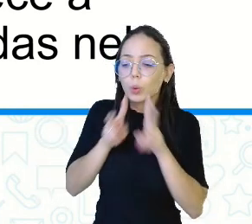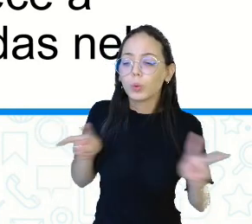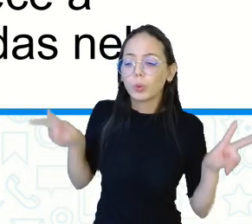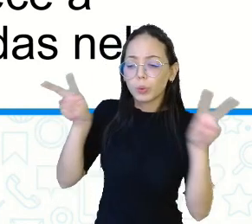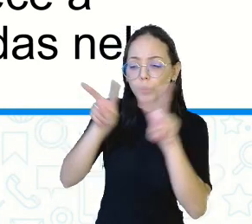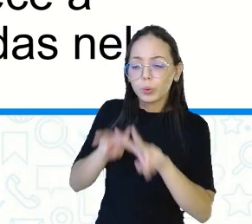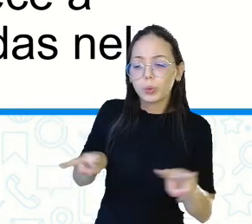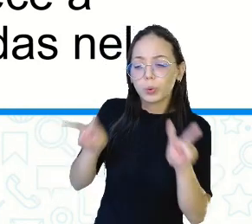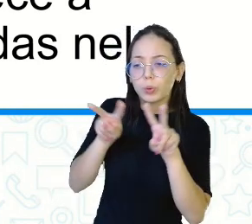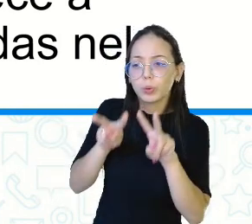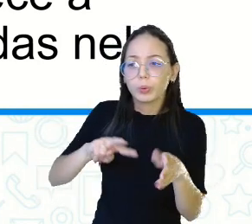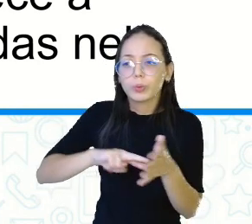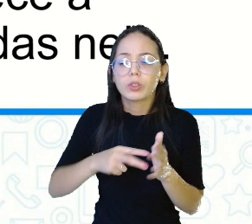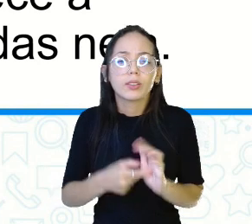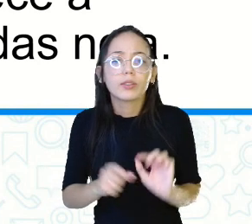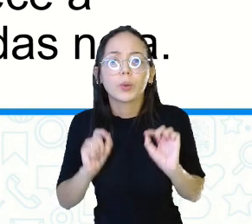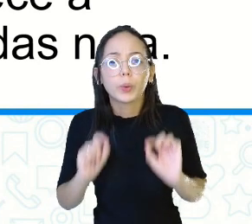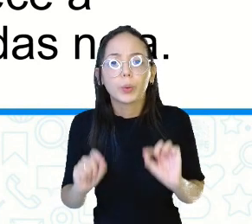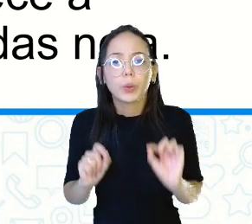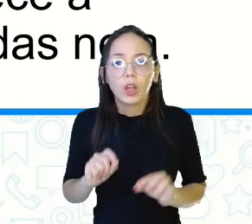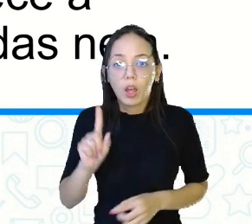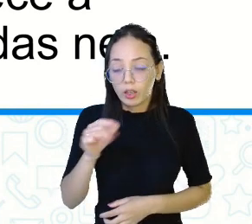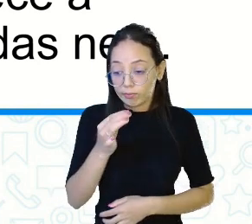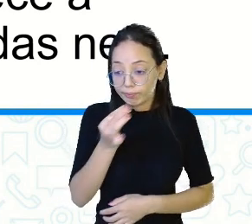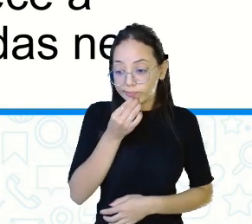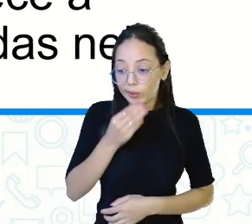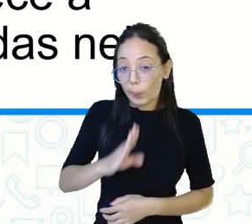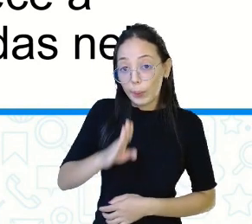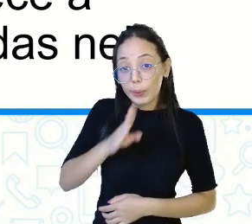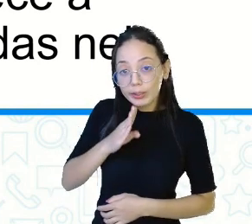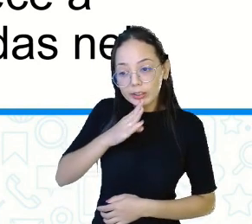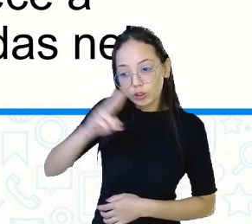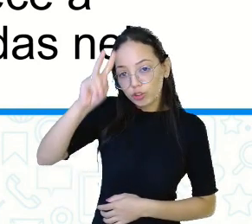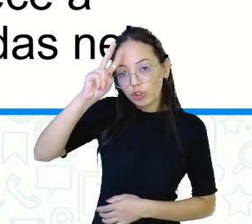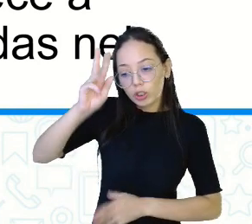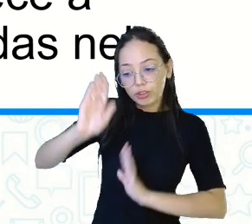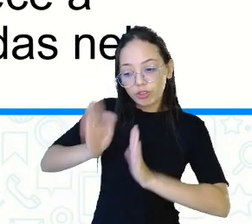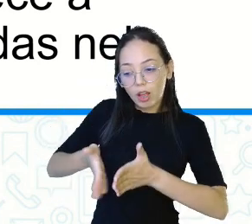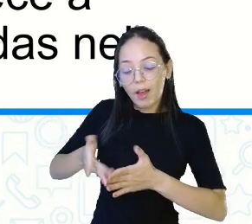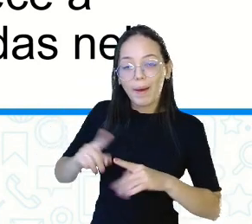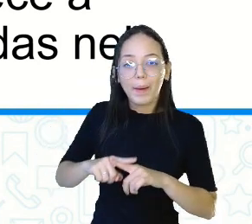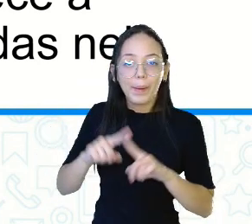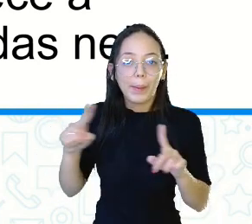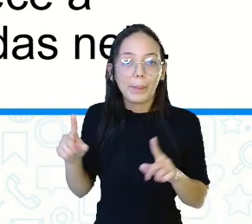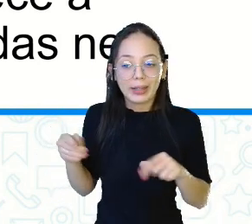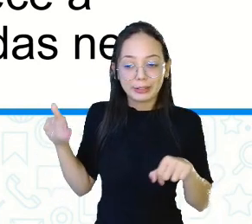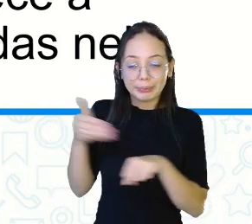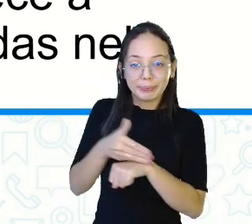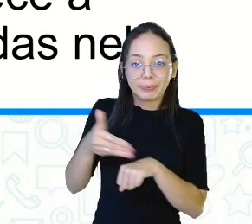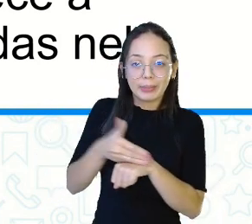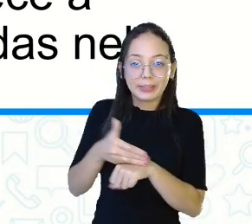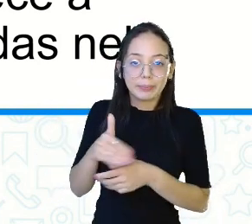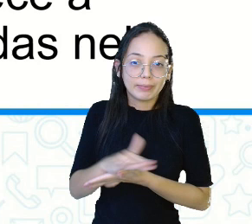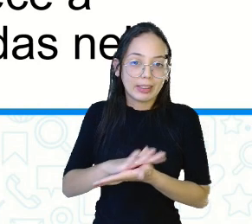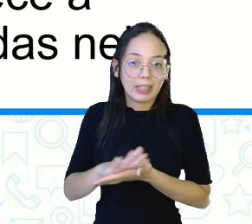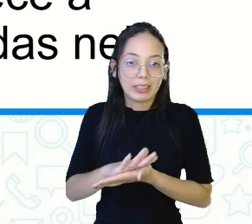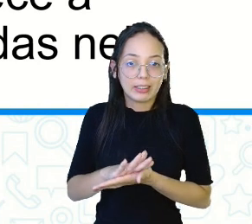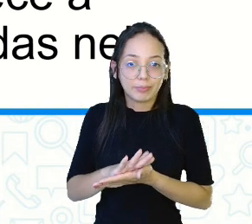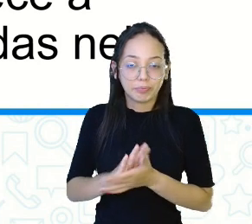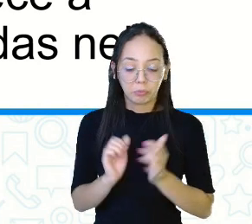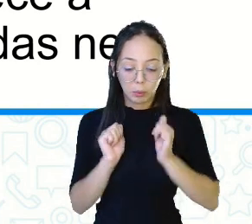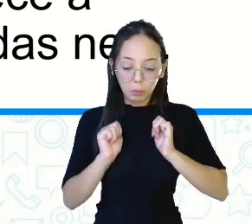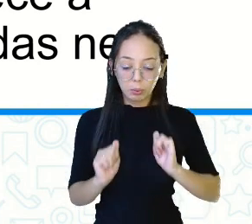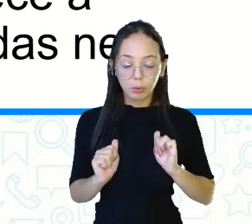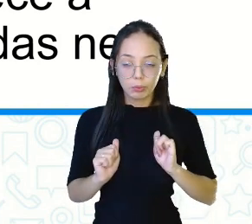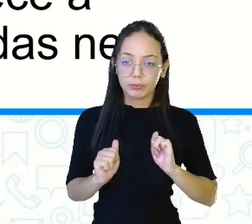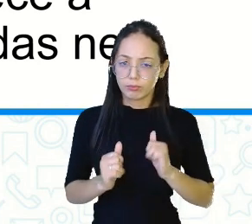observador. O que é isso? É aquele que conhece a história, mas não participa dela. Vamos trazer